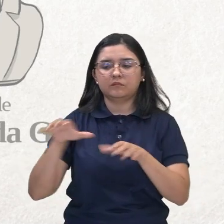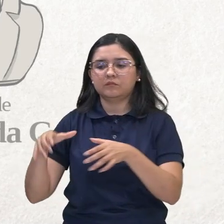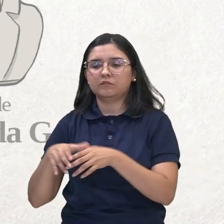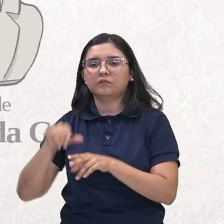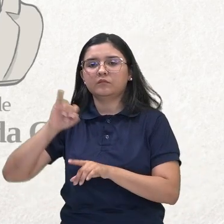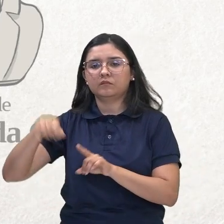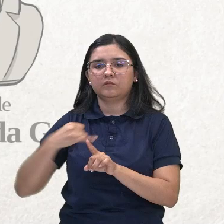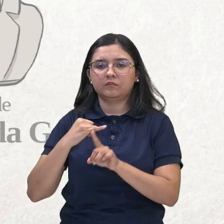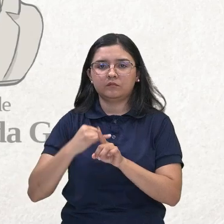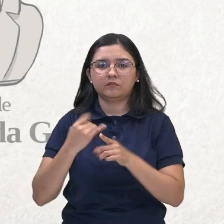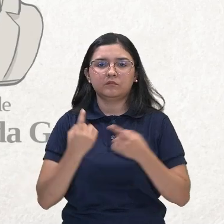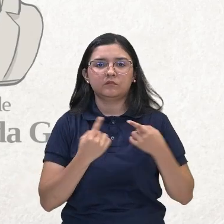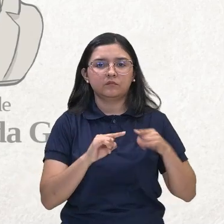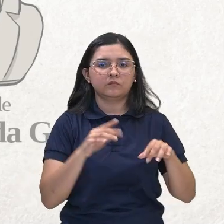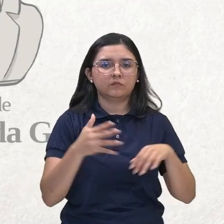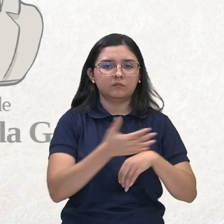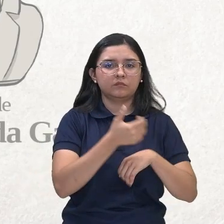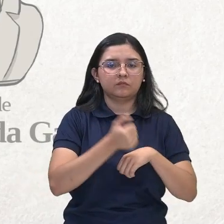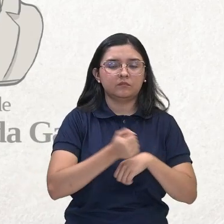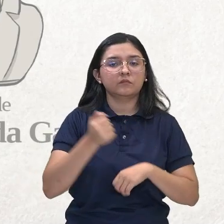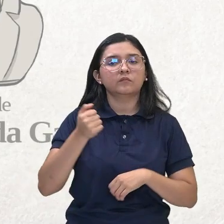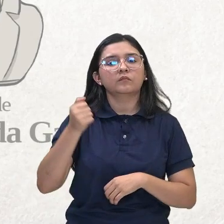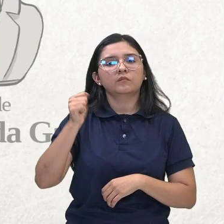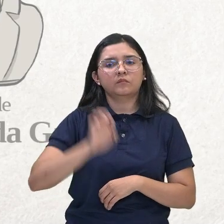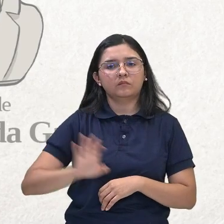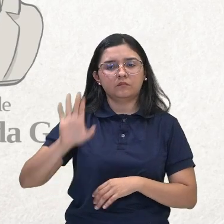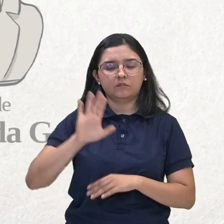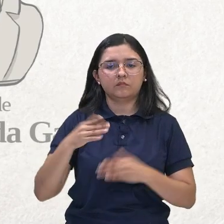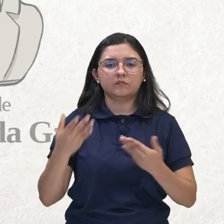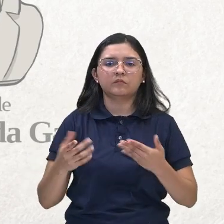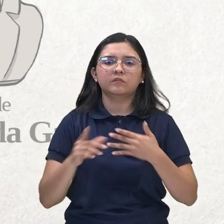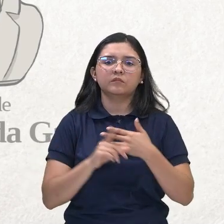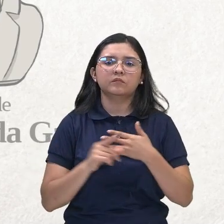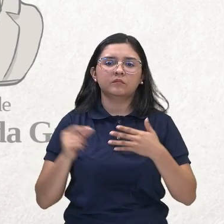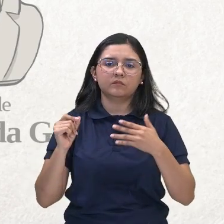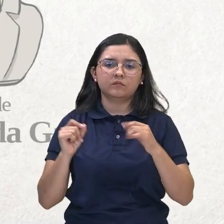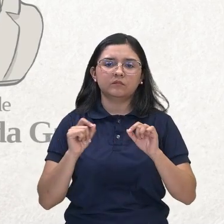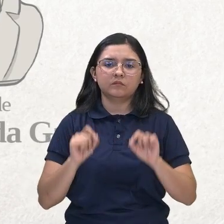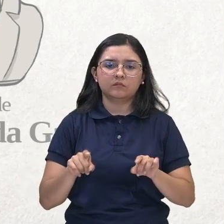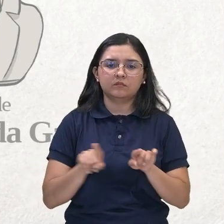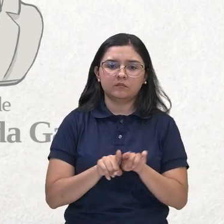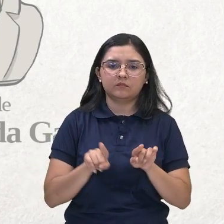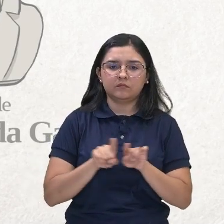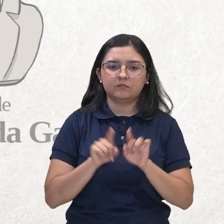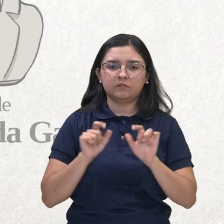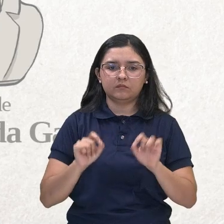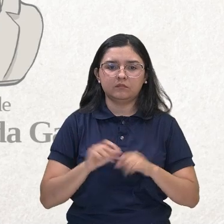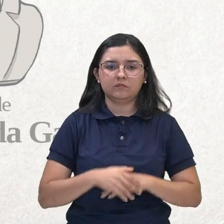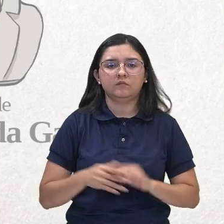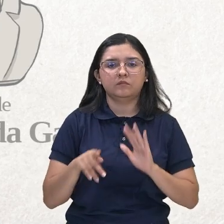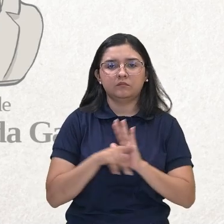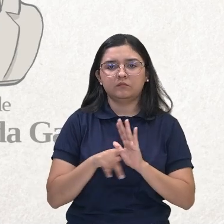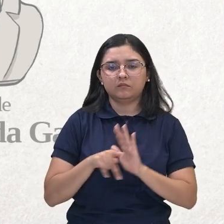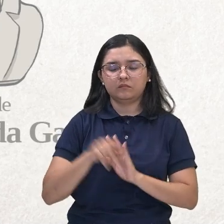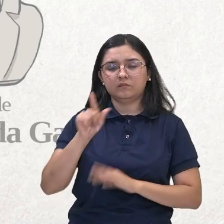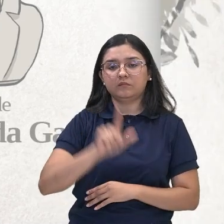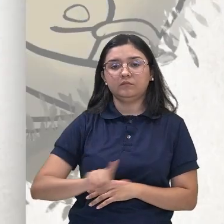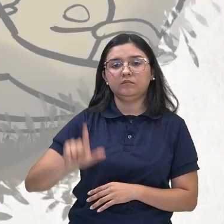contra os colonizadores europeus. Essa obra inaugura a corrente indianista em nossa literatura.